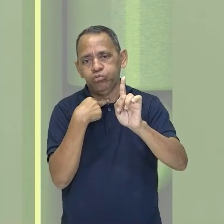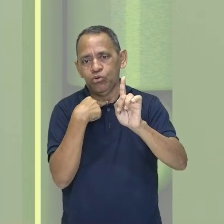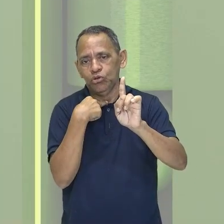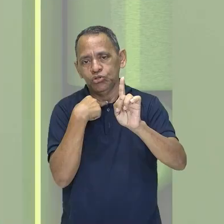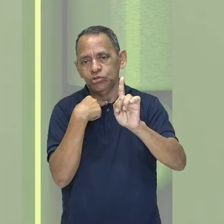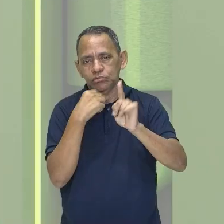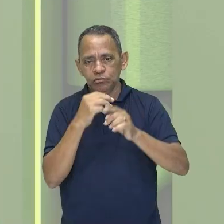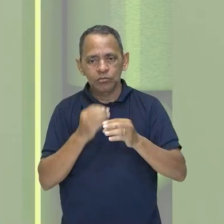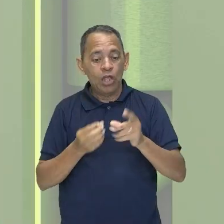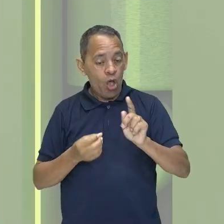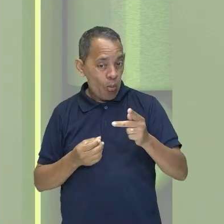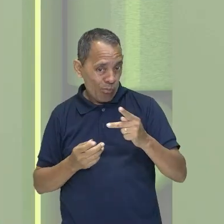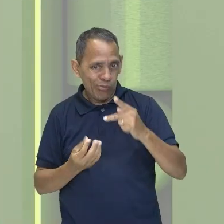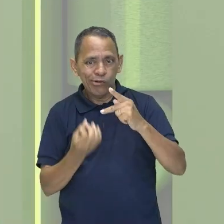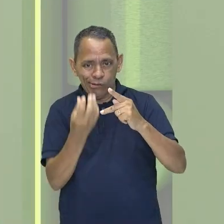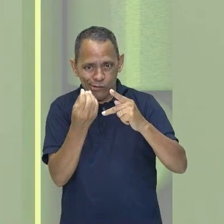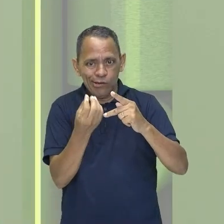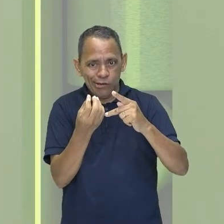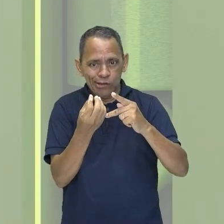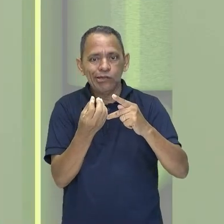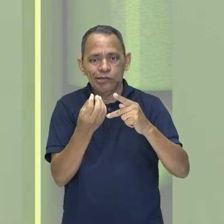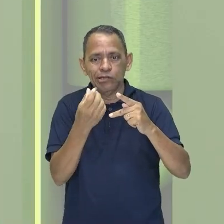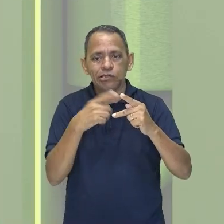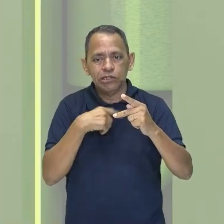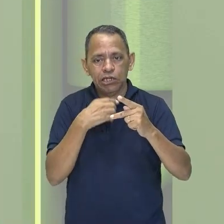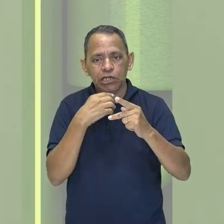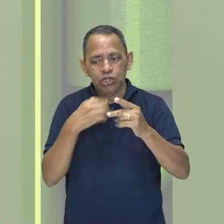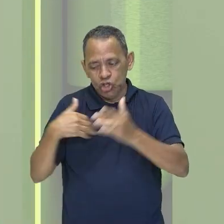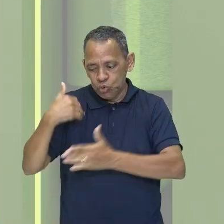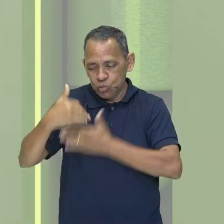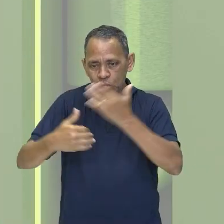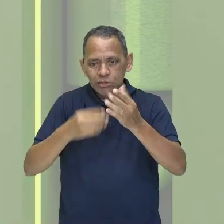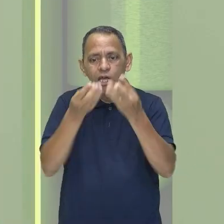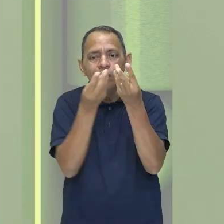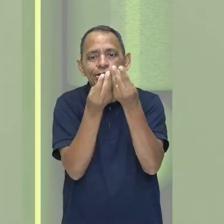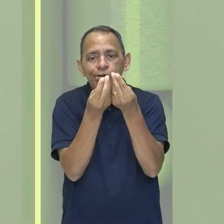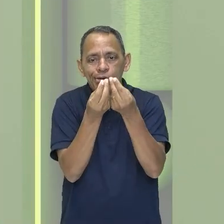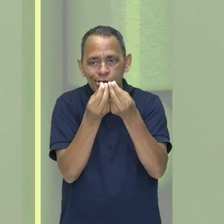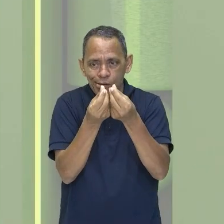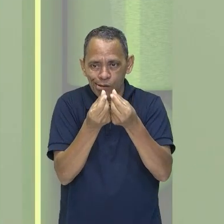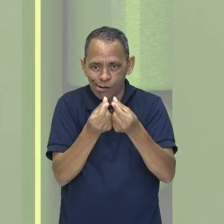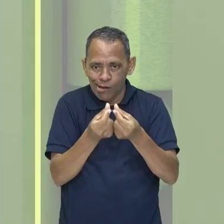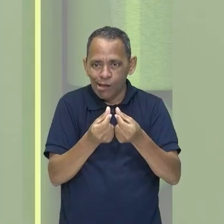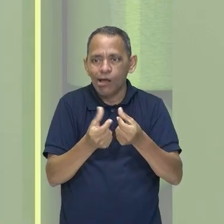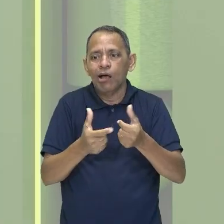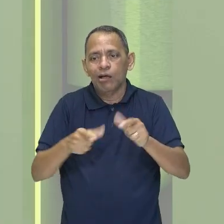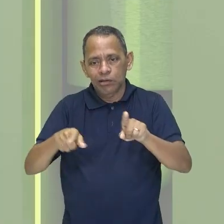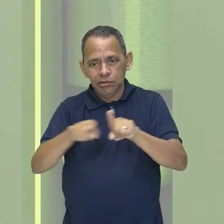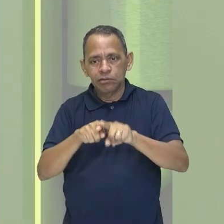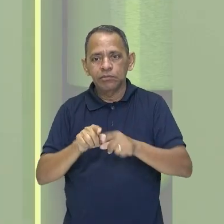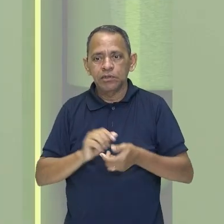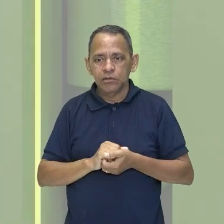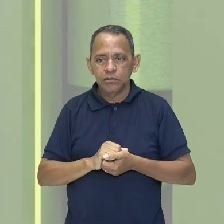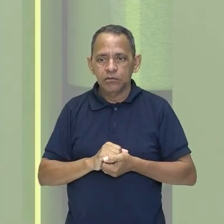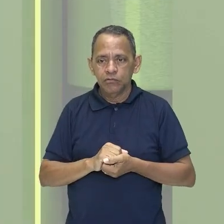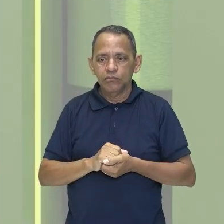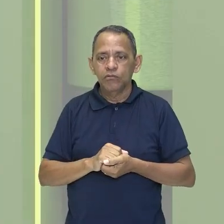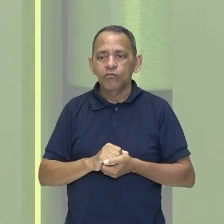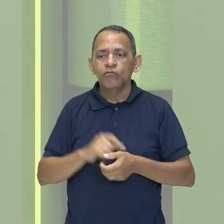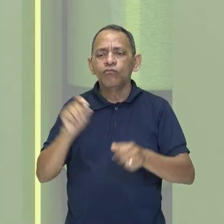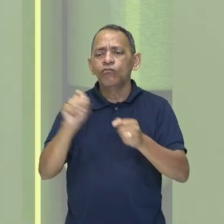as proteínas, tá, elas vão ocorrer esse processo de desnaturar, ou seja, eles vão abrir,